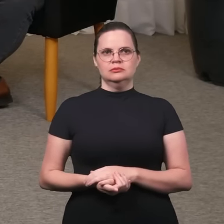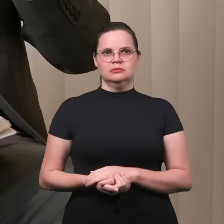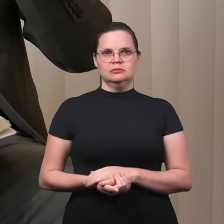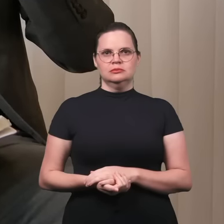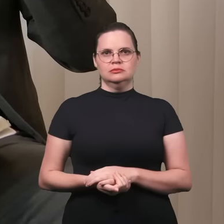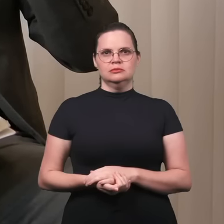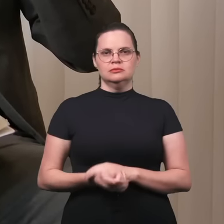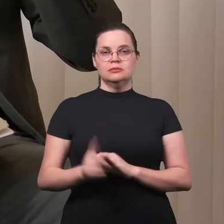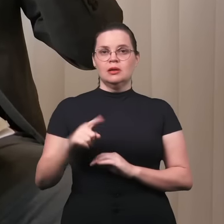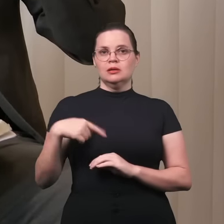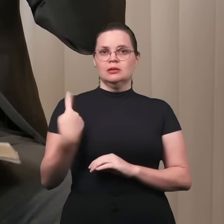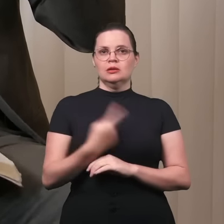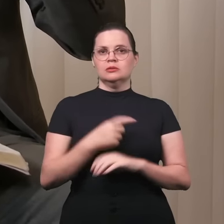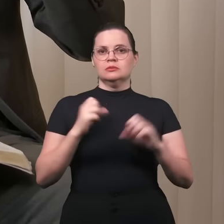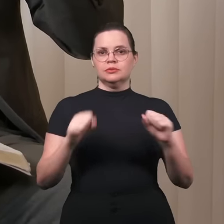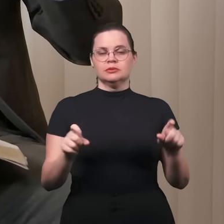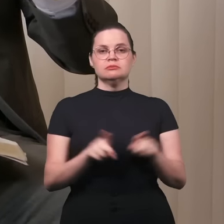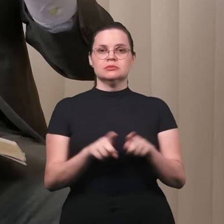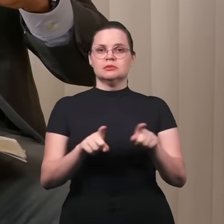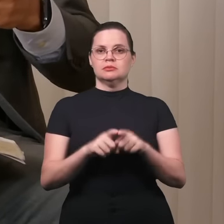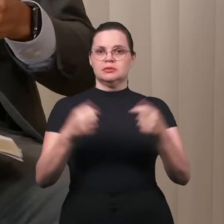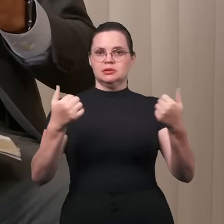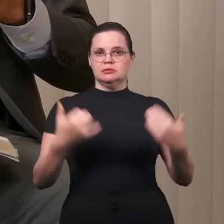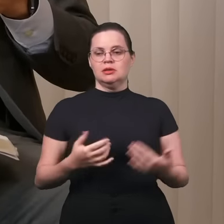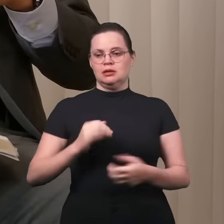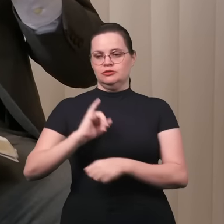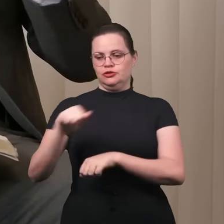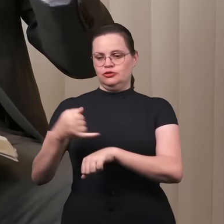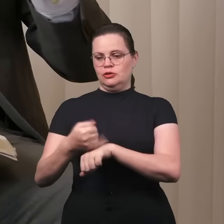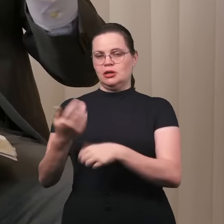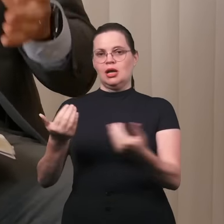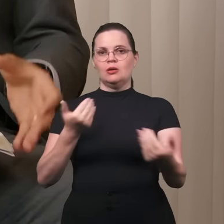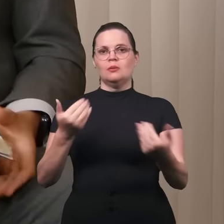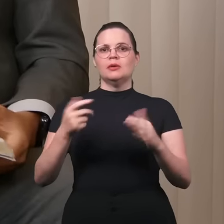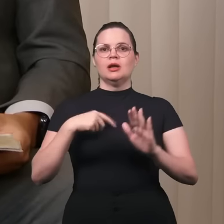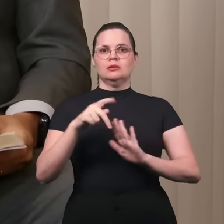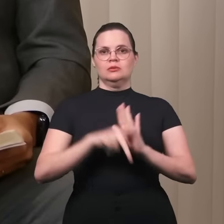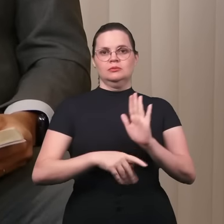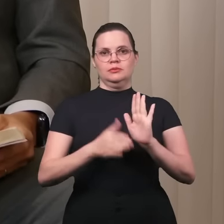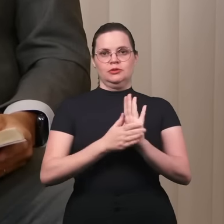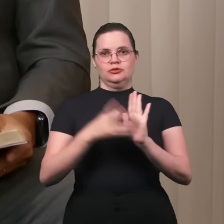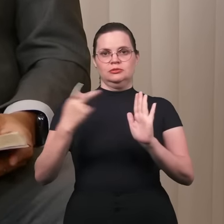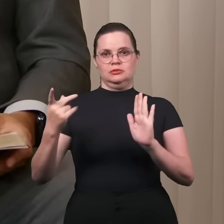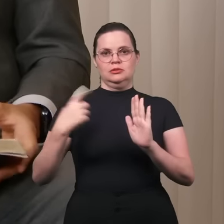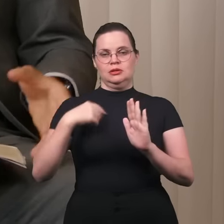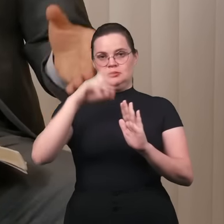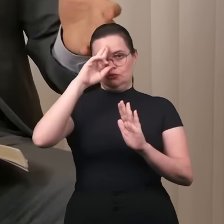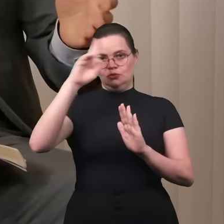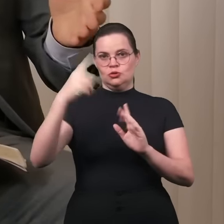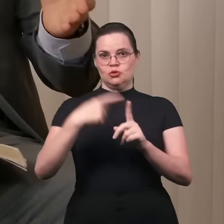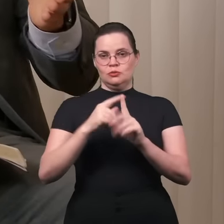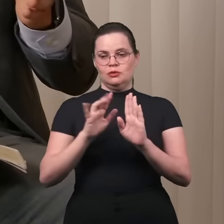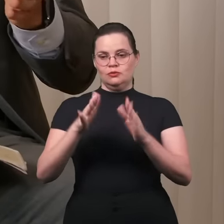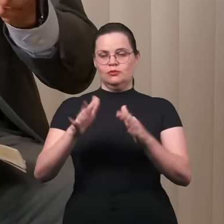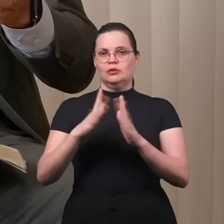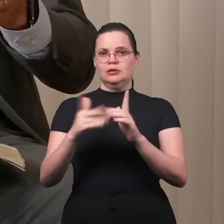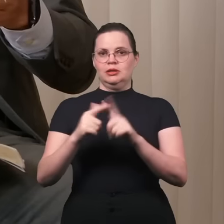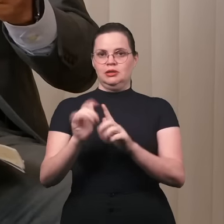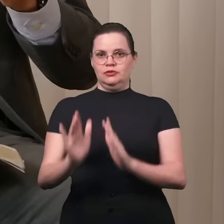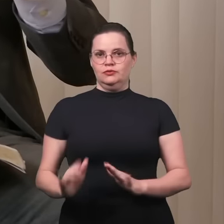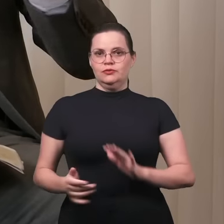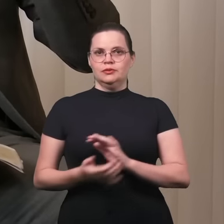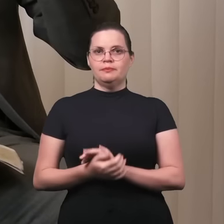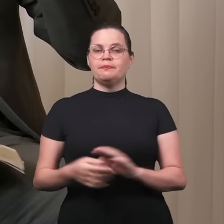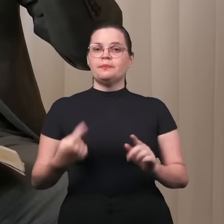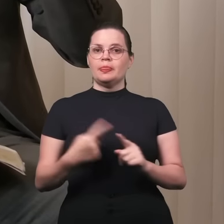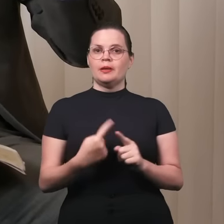comentado, Jerusalém como a obra do Espírito Santo, né? Isso. A igreja fiel. E ao longo dos séculos, por certo,